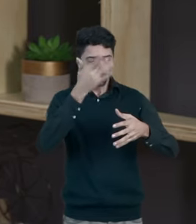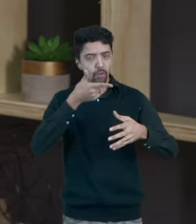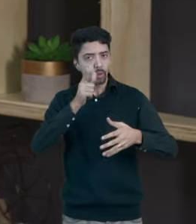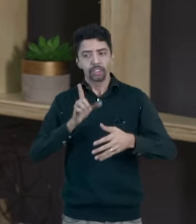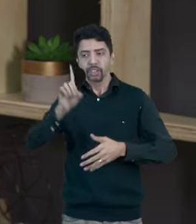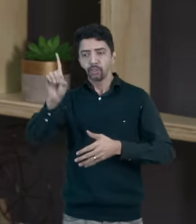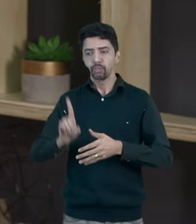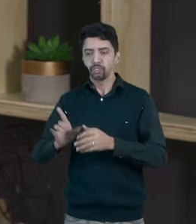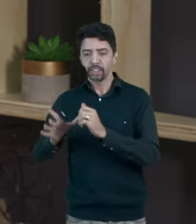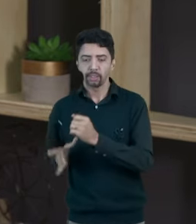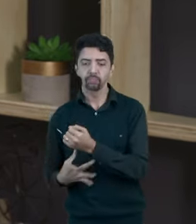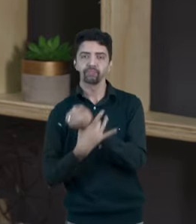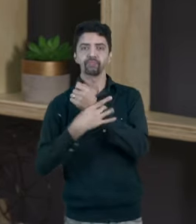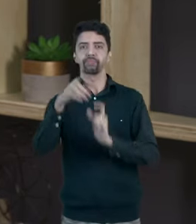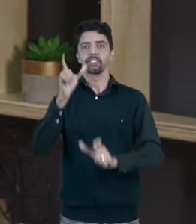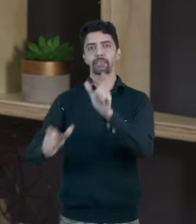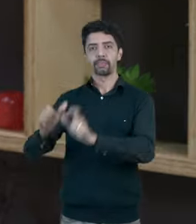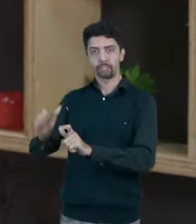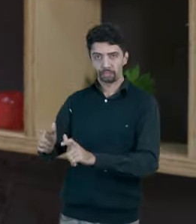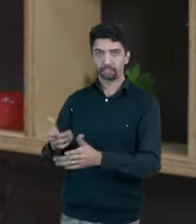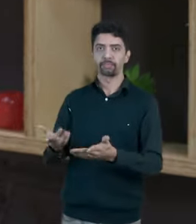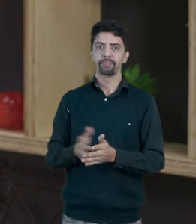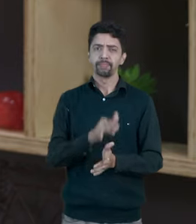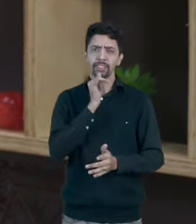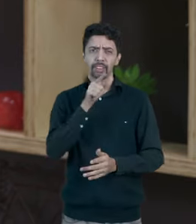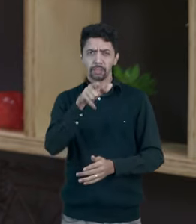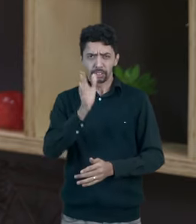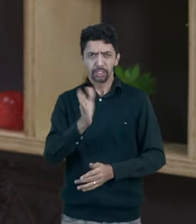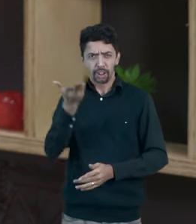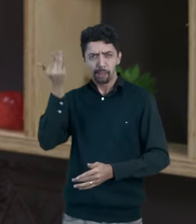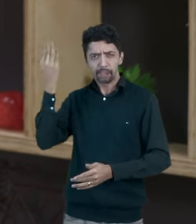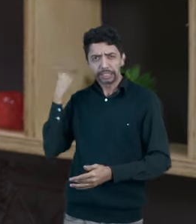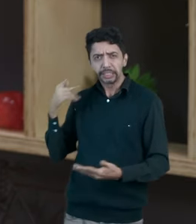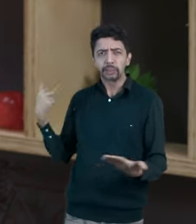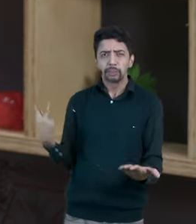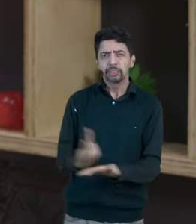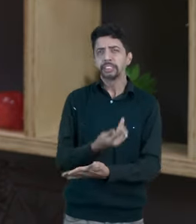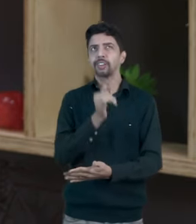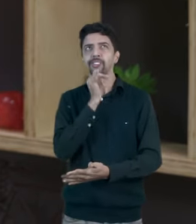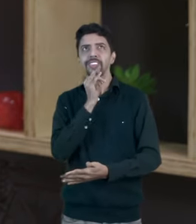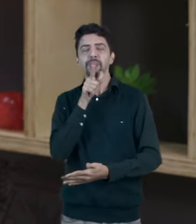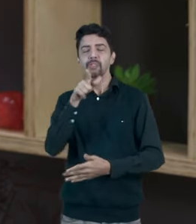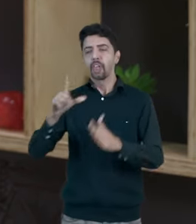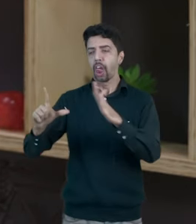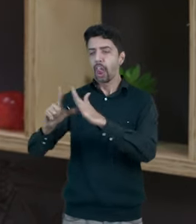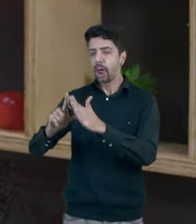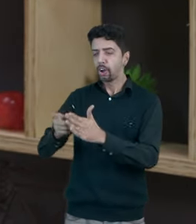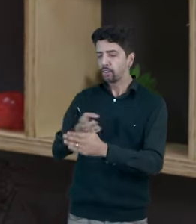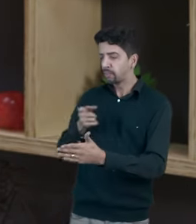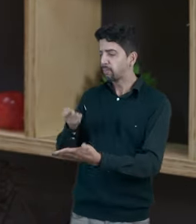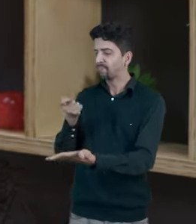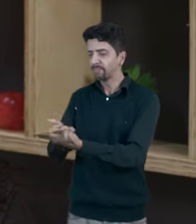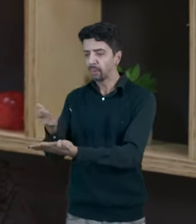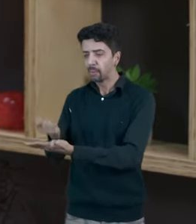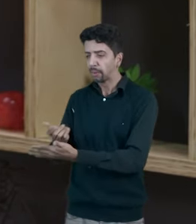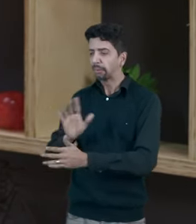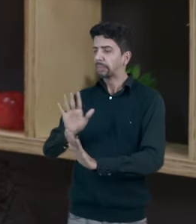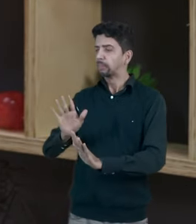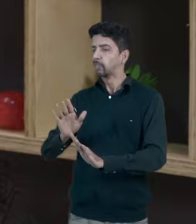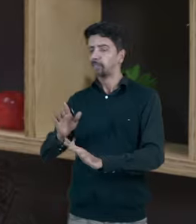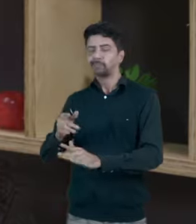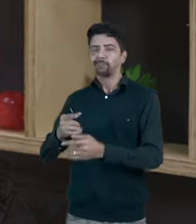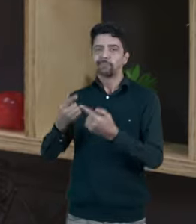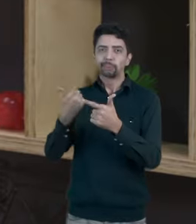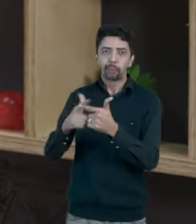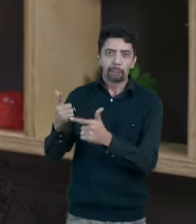pudesse garantir os direitos desse consumidor você já deve ter passado por isso alguma coisa que você comprou que não estava